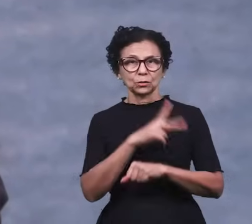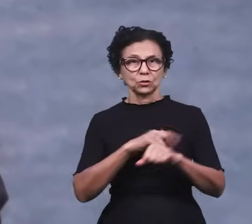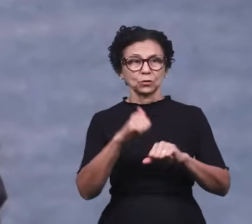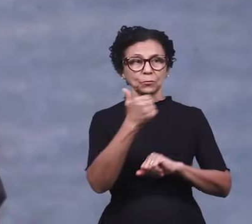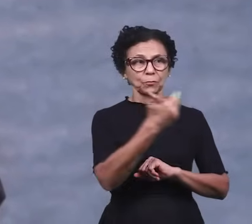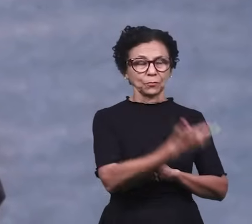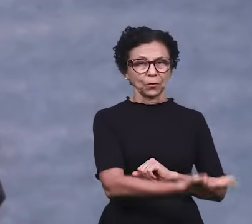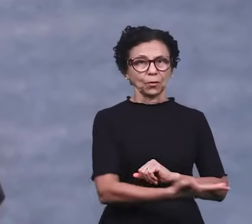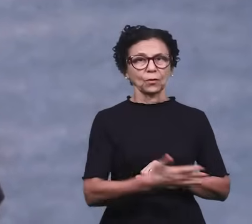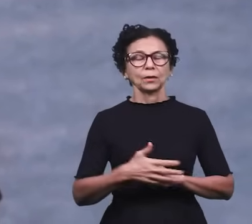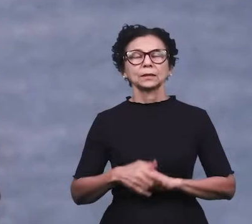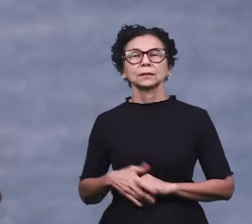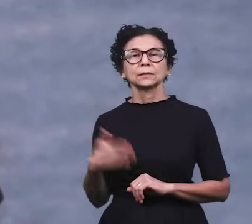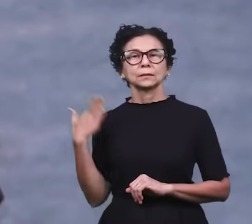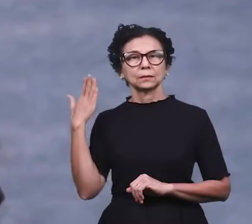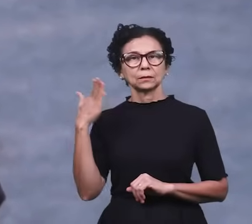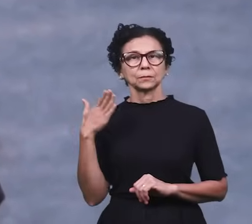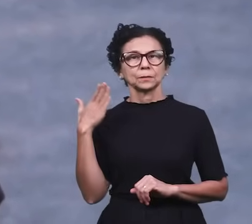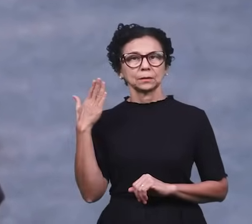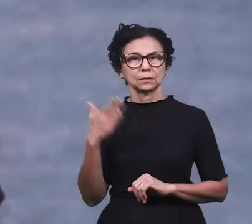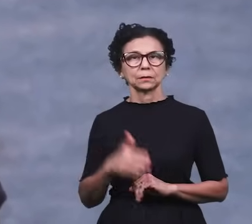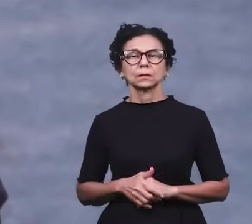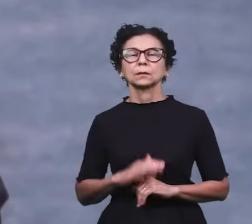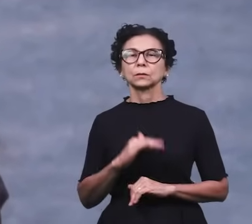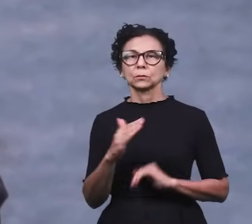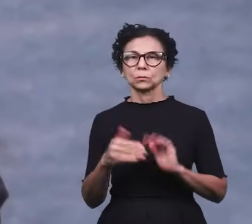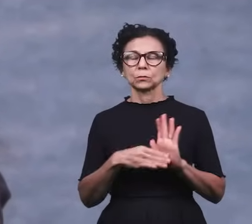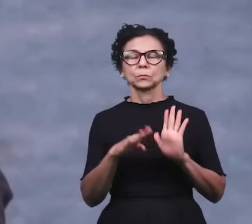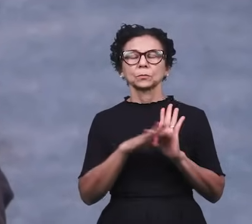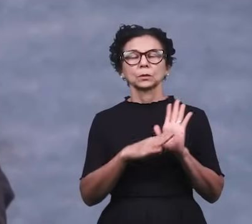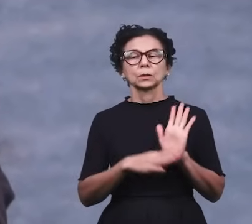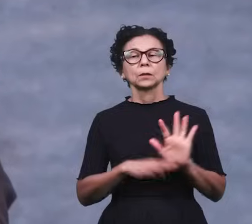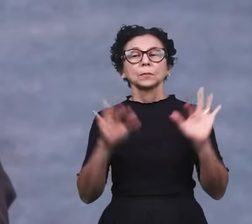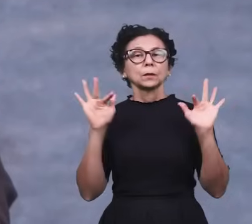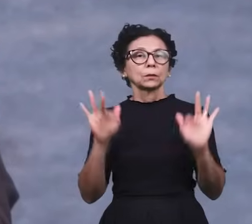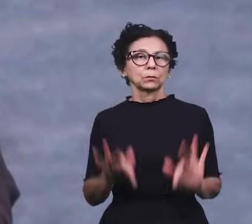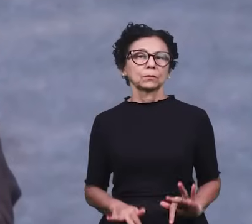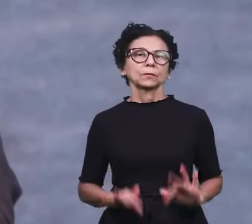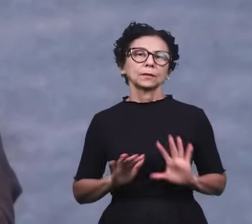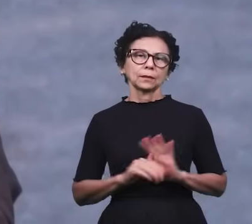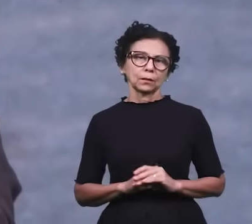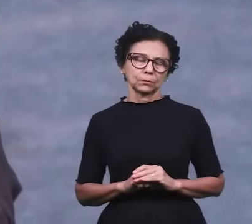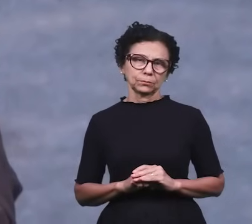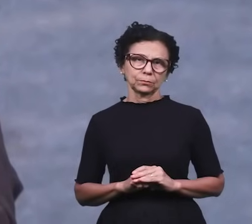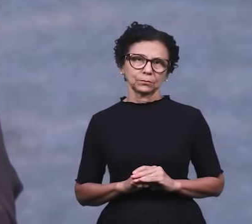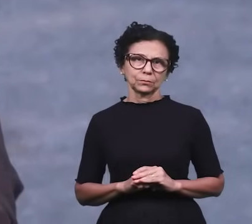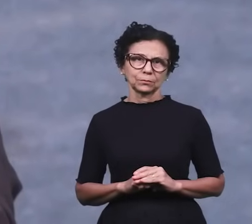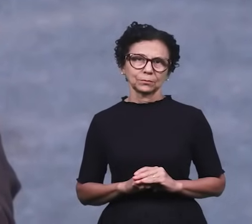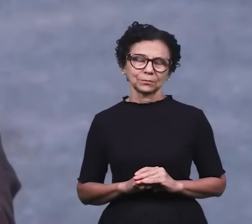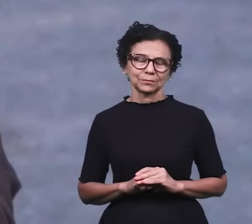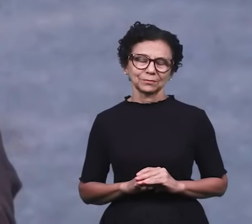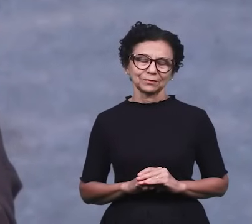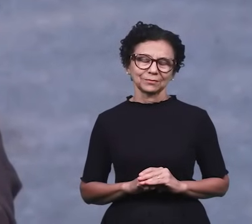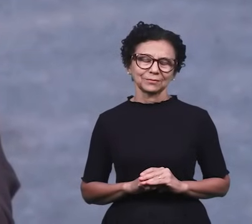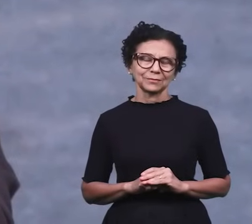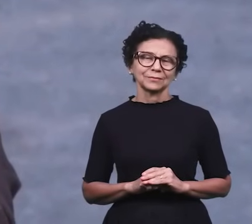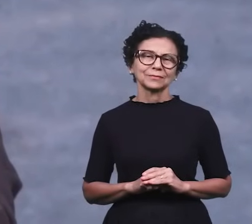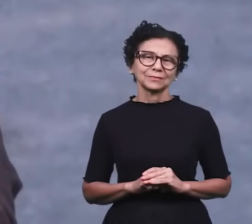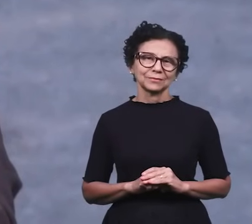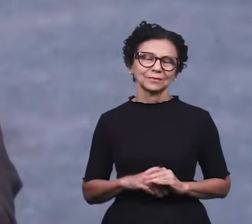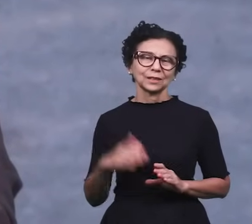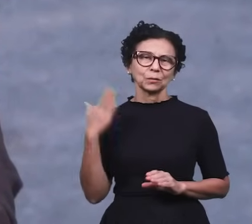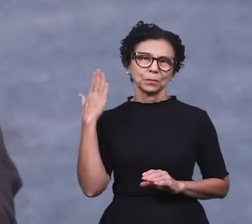uma mensagem para nós, tá? Lembra? Todo o programa, no final, a gente tem sempre uma mensagem, mesmo que o tema seja um tema do